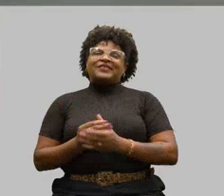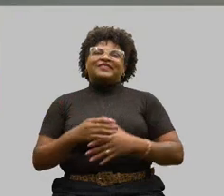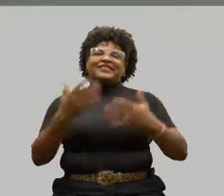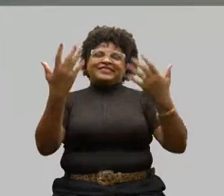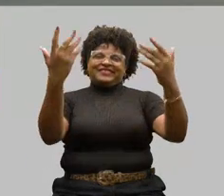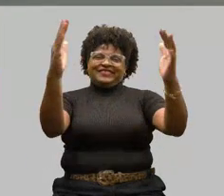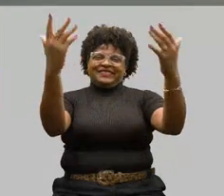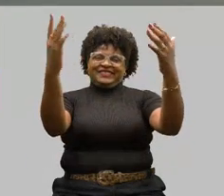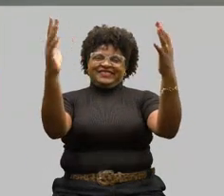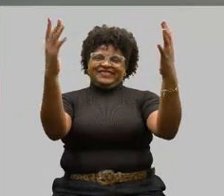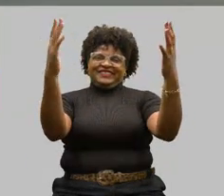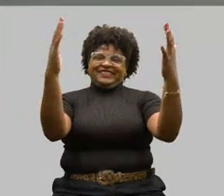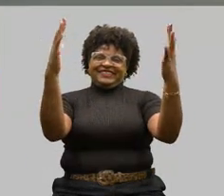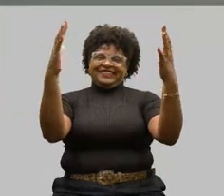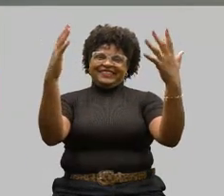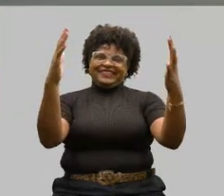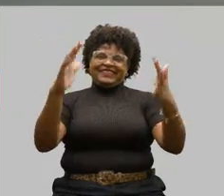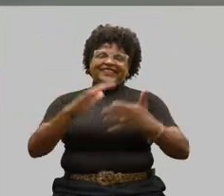Gabriel